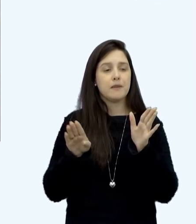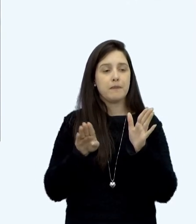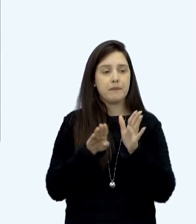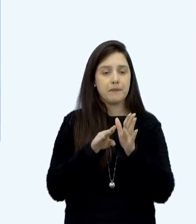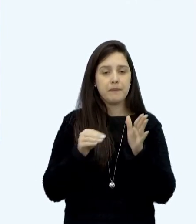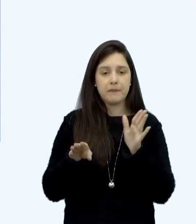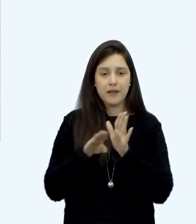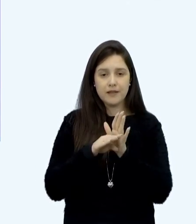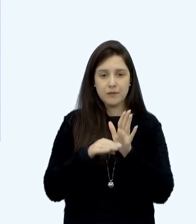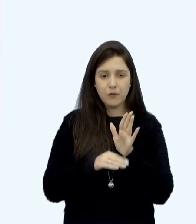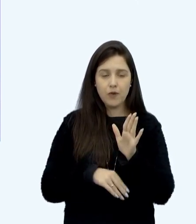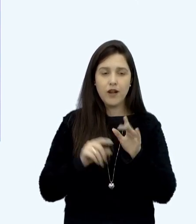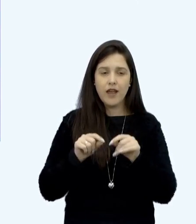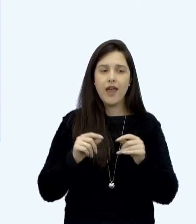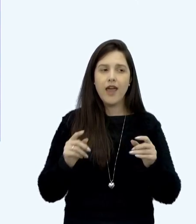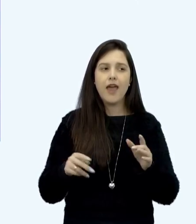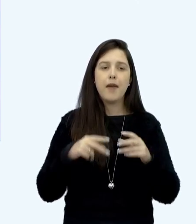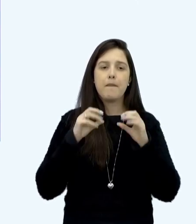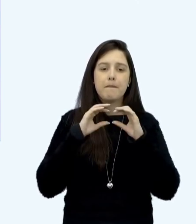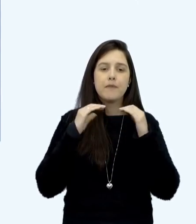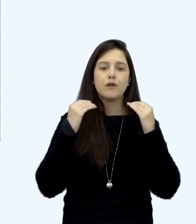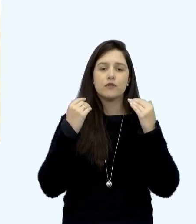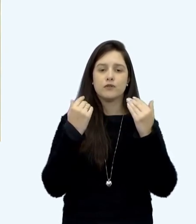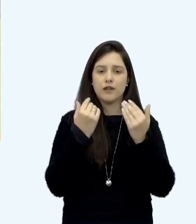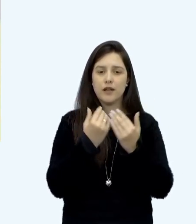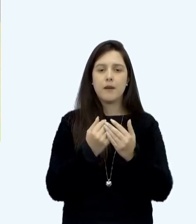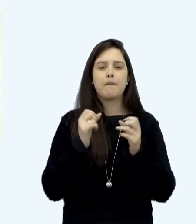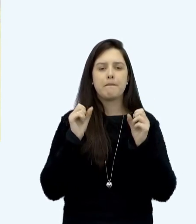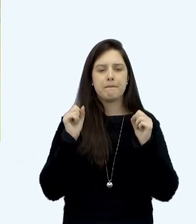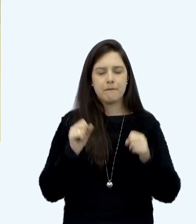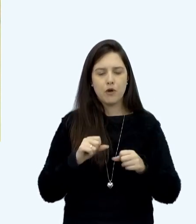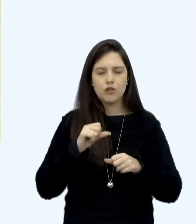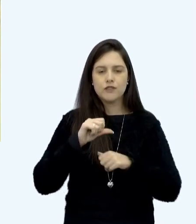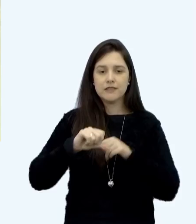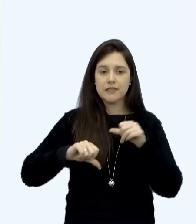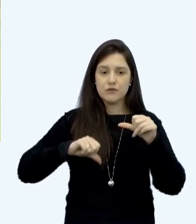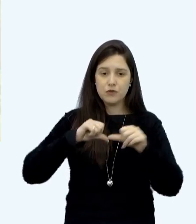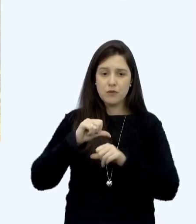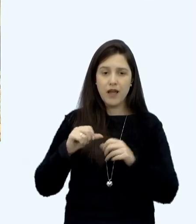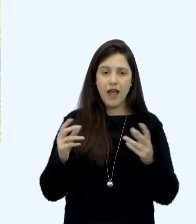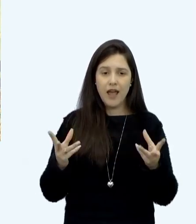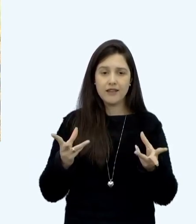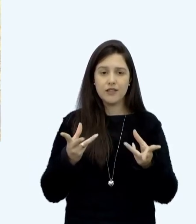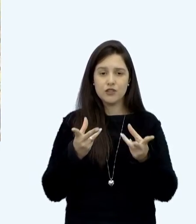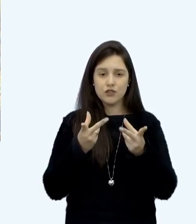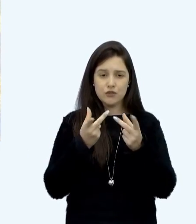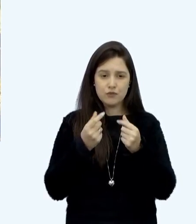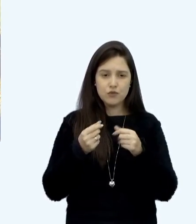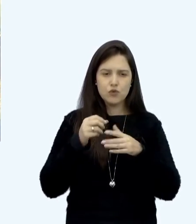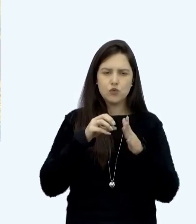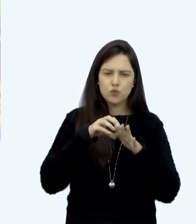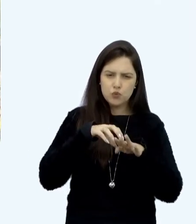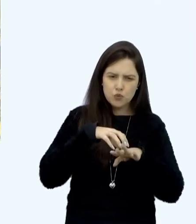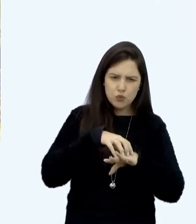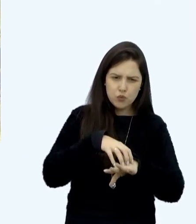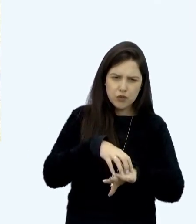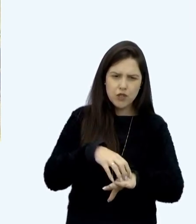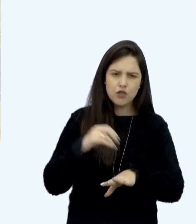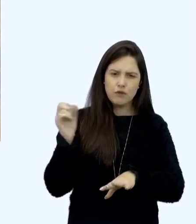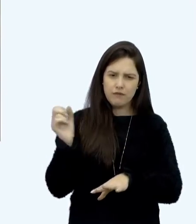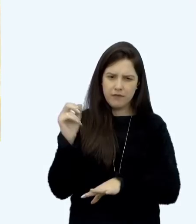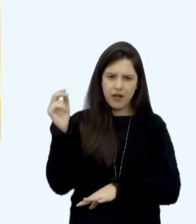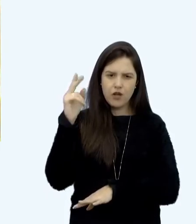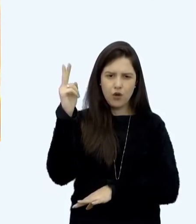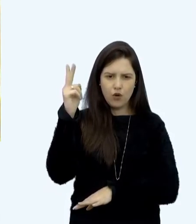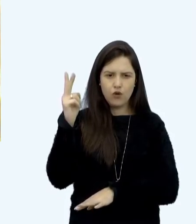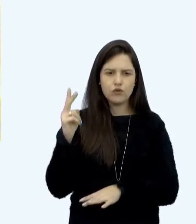sentido de pertencimento às comunidades e pode se transformar em atrativos turísticos valiosos para brasileiros e